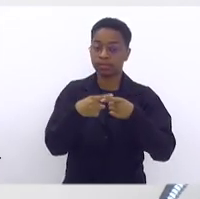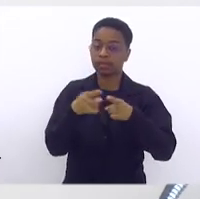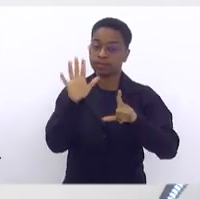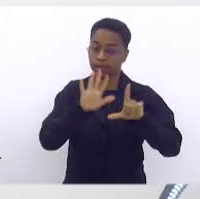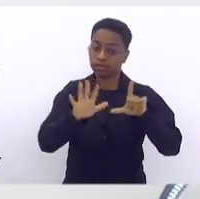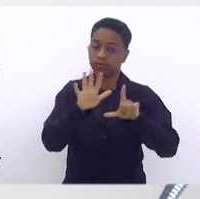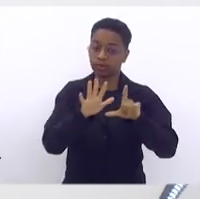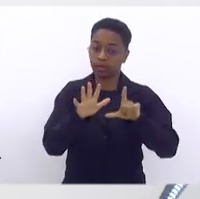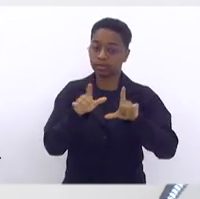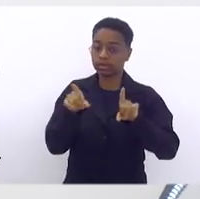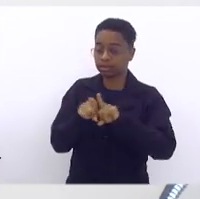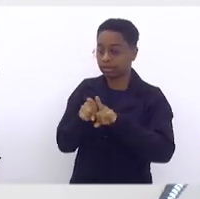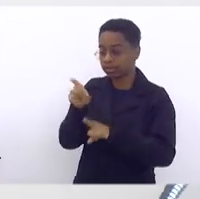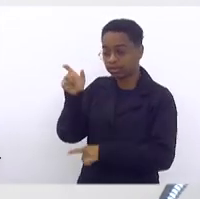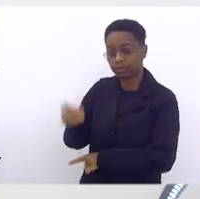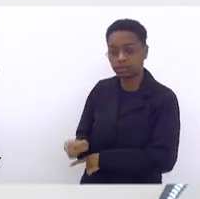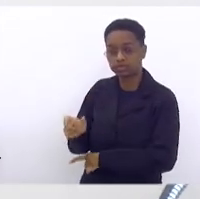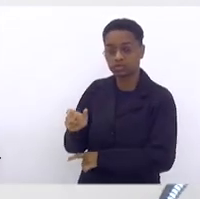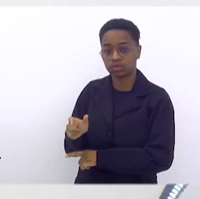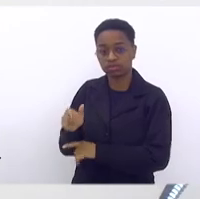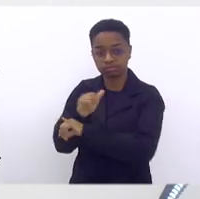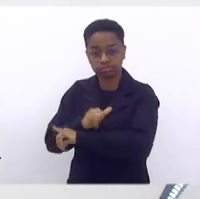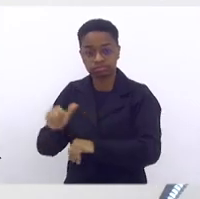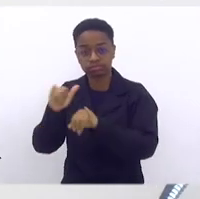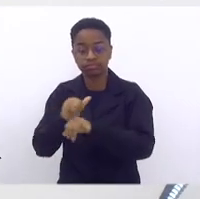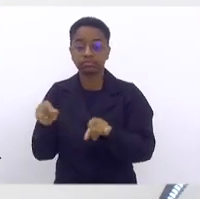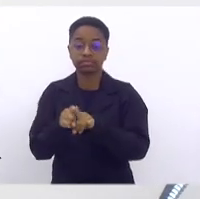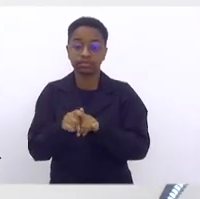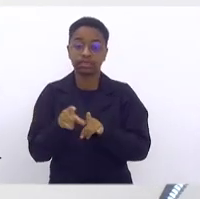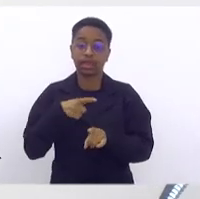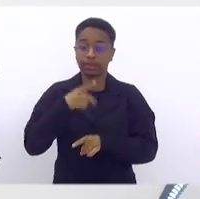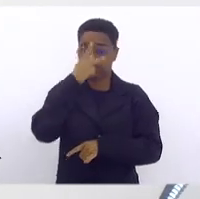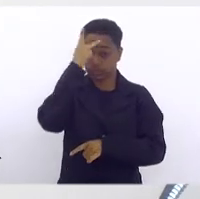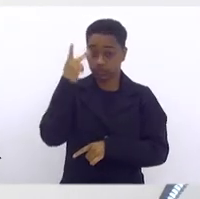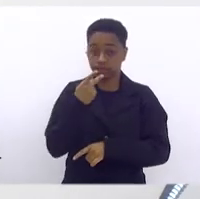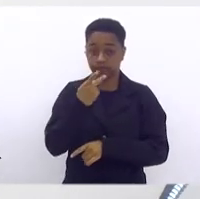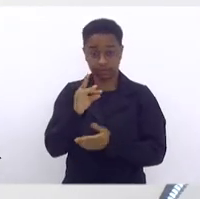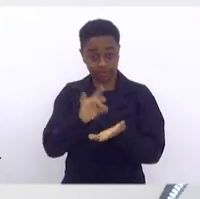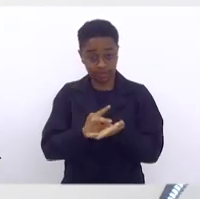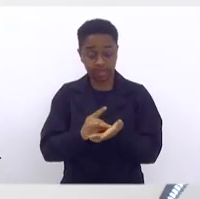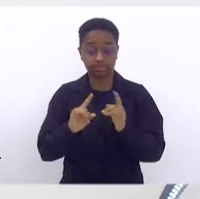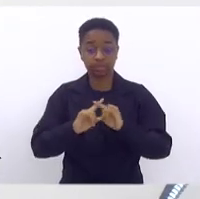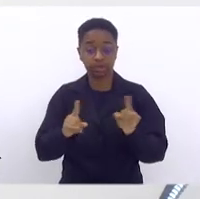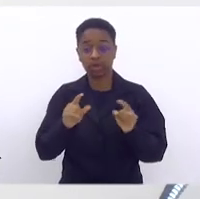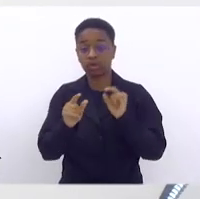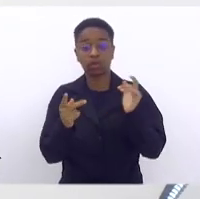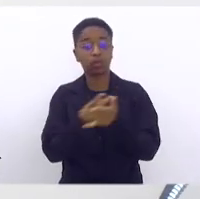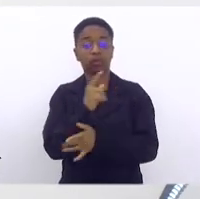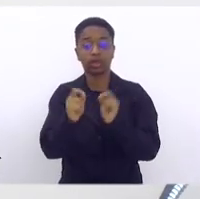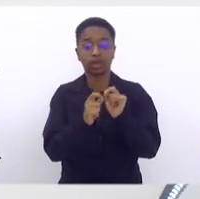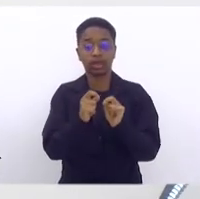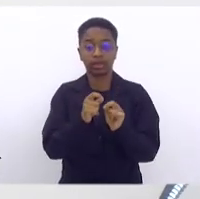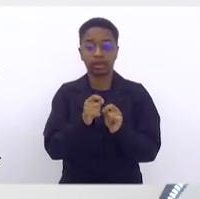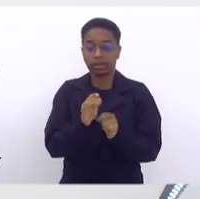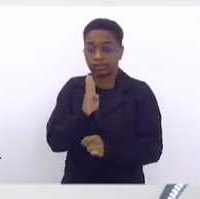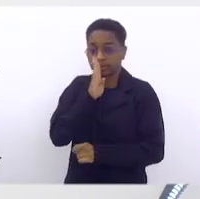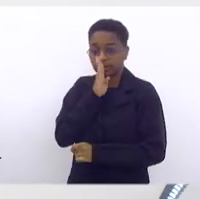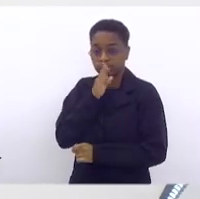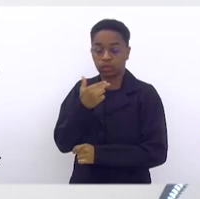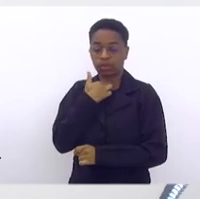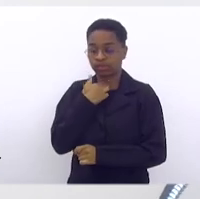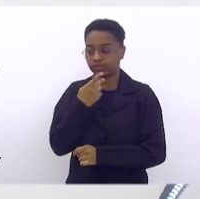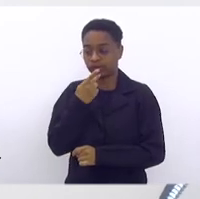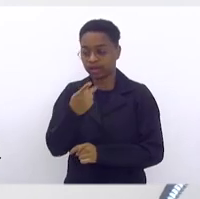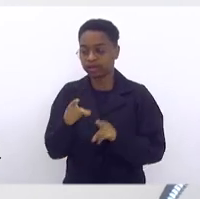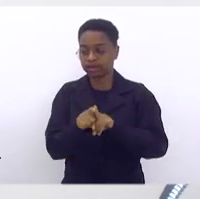e a pessoa autora, né, os dois. E temos pessoas que falam a verdade, que são censuradas e são presas. Então eu queria saber como